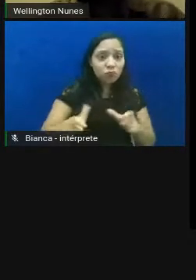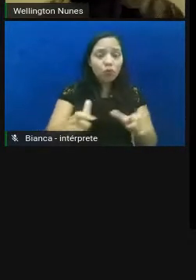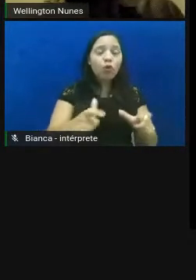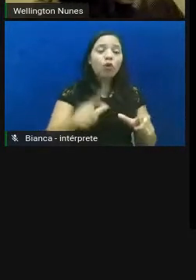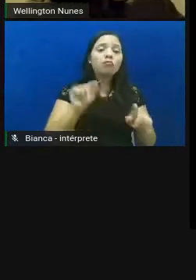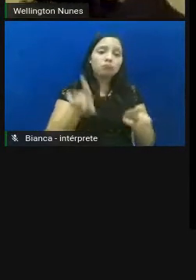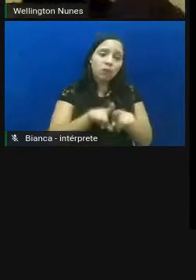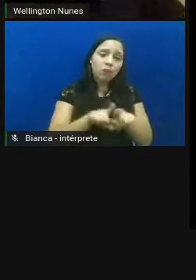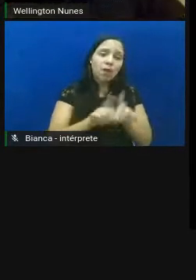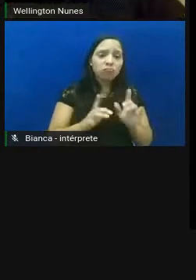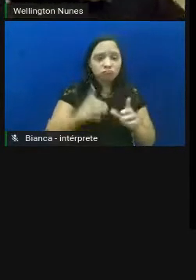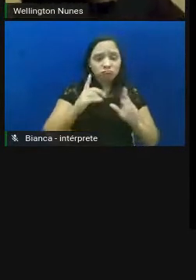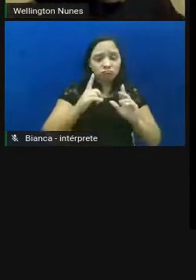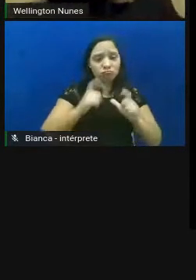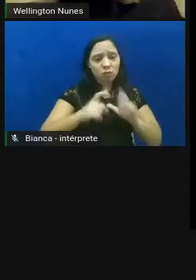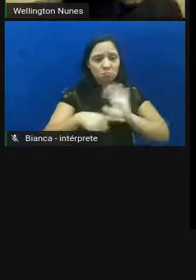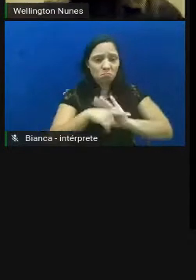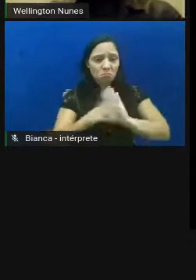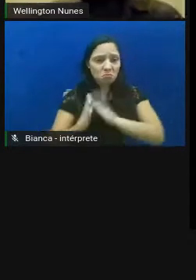Acompanhamento de obras.